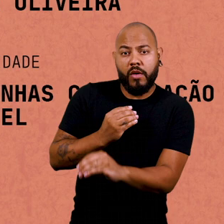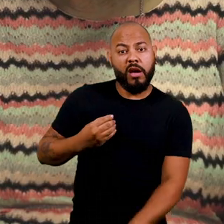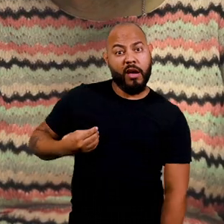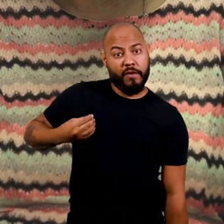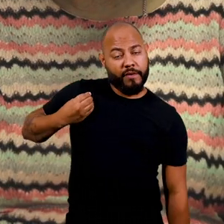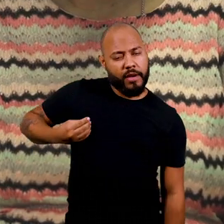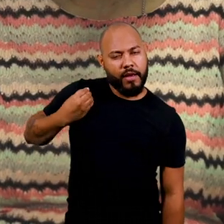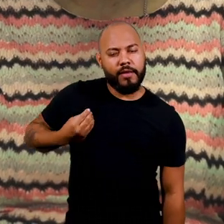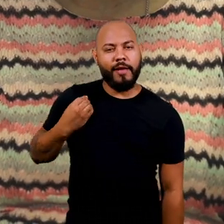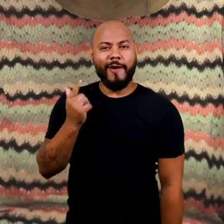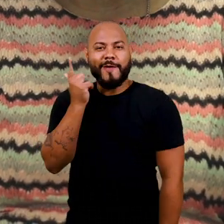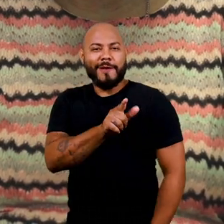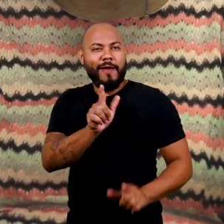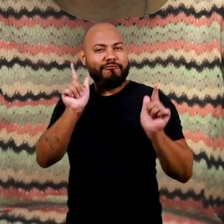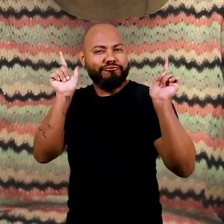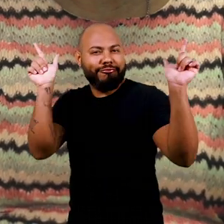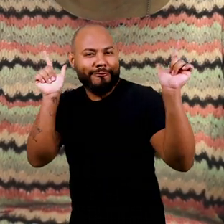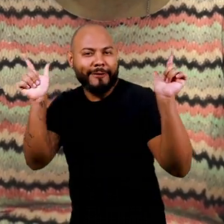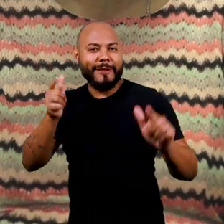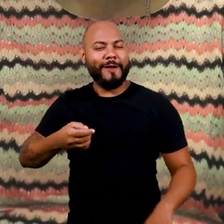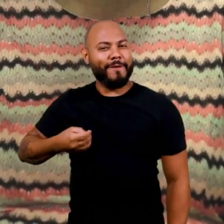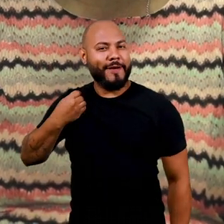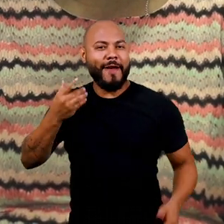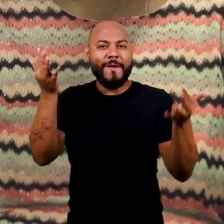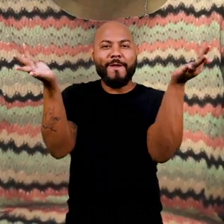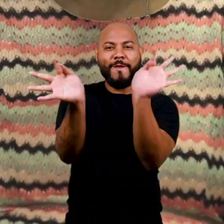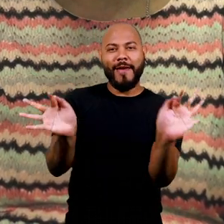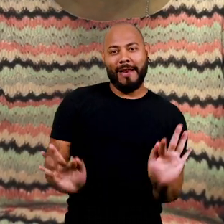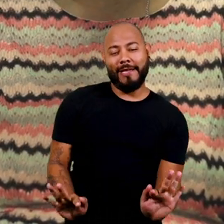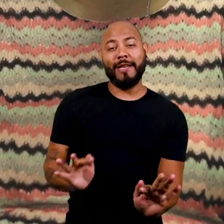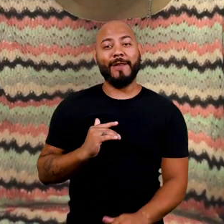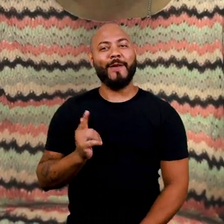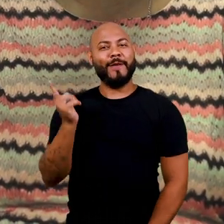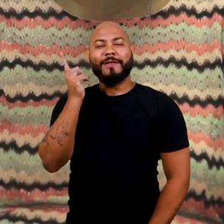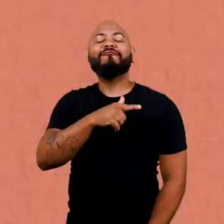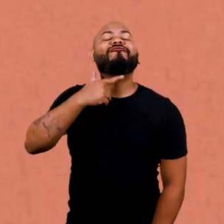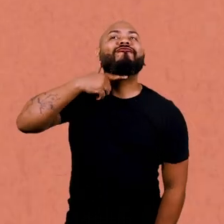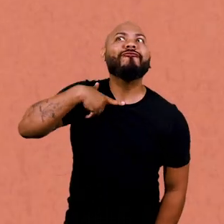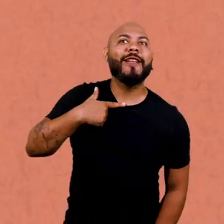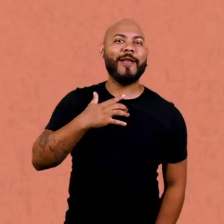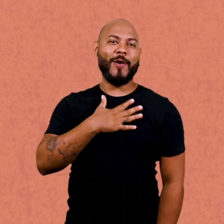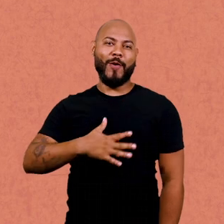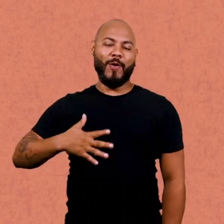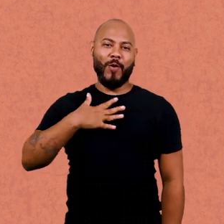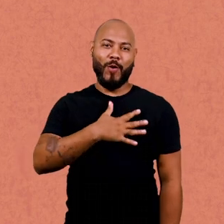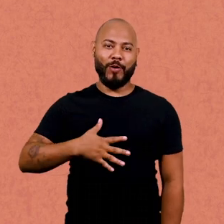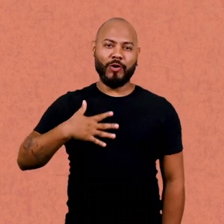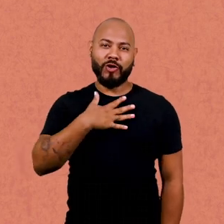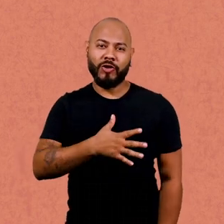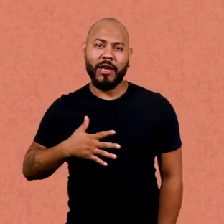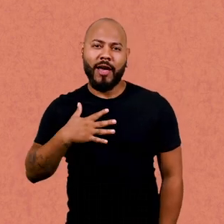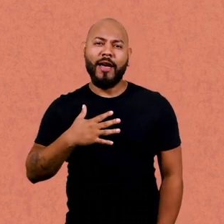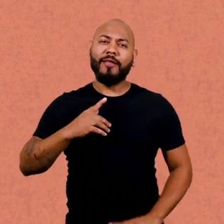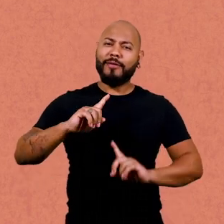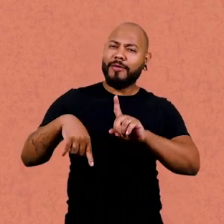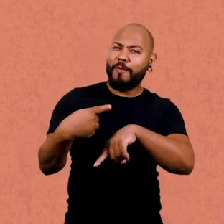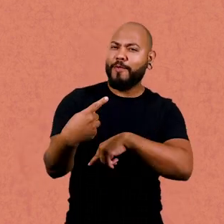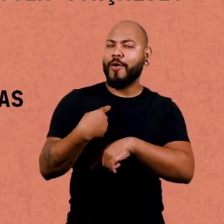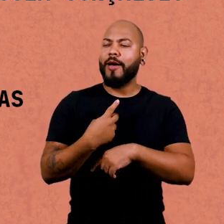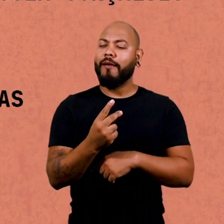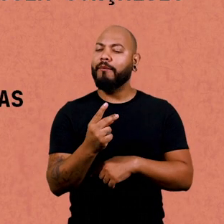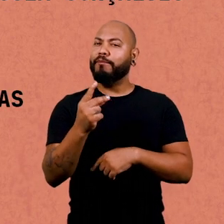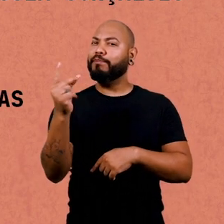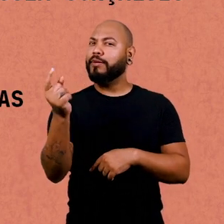ser vivida, é para ser feliz e é para a gente fazer tudo que a gente gosta. E deixar muitas pessoas